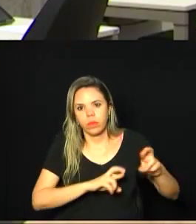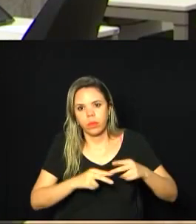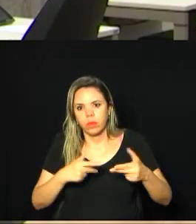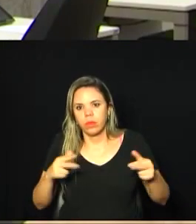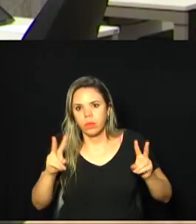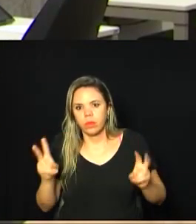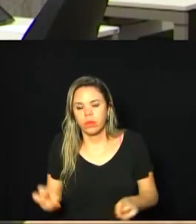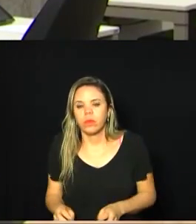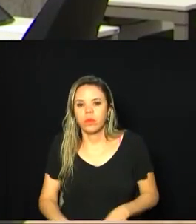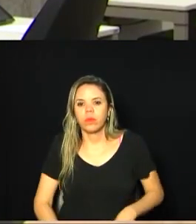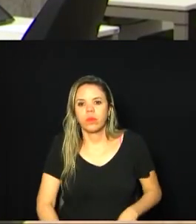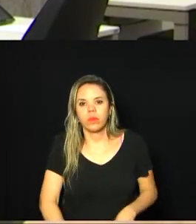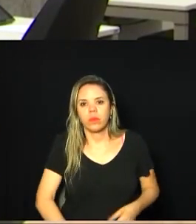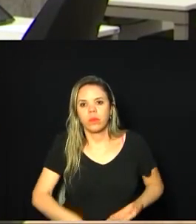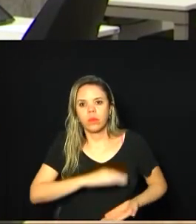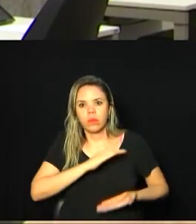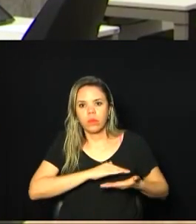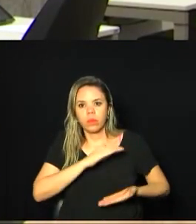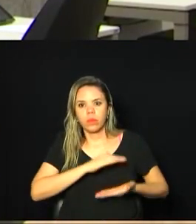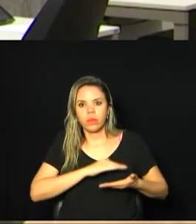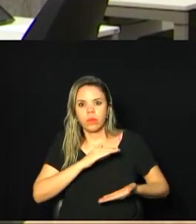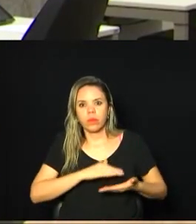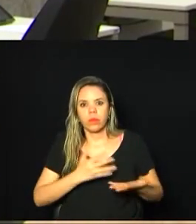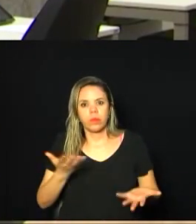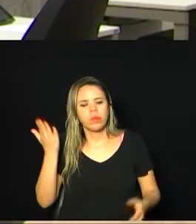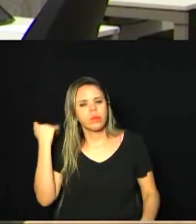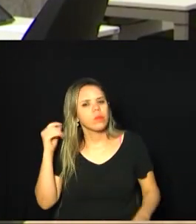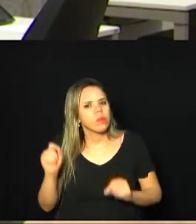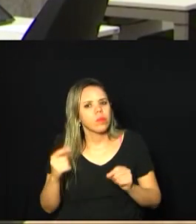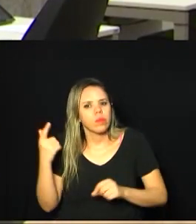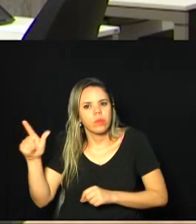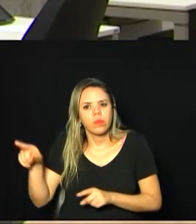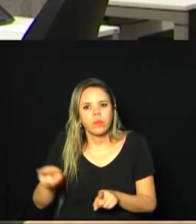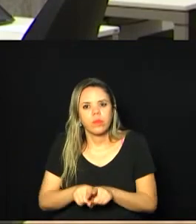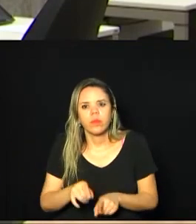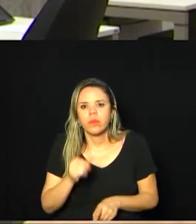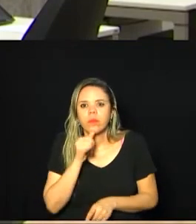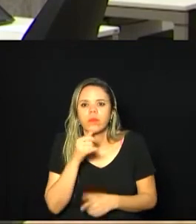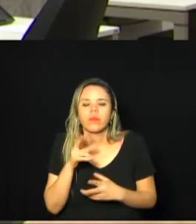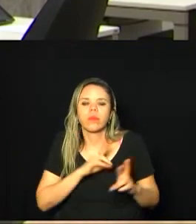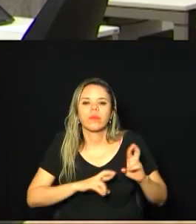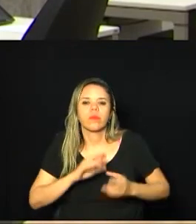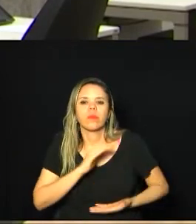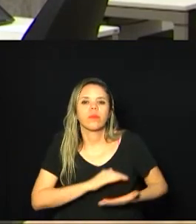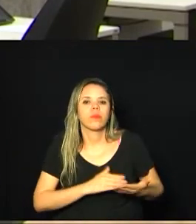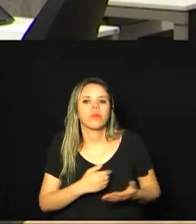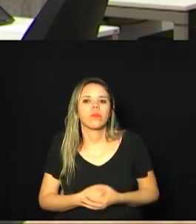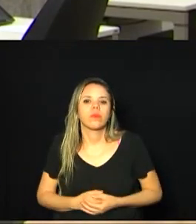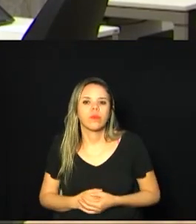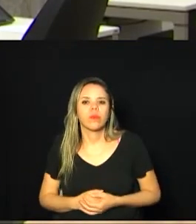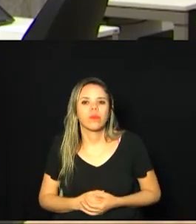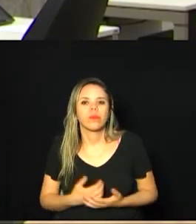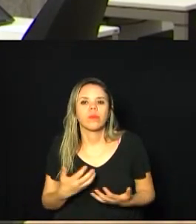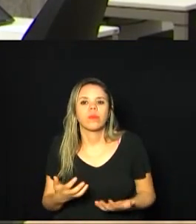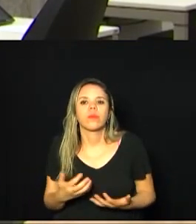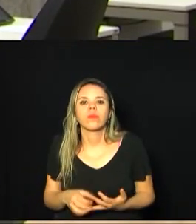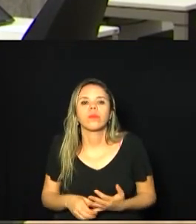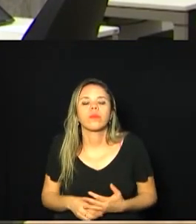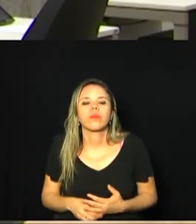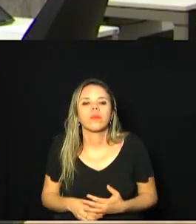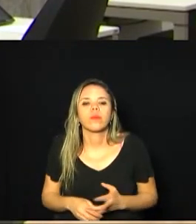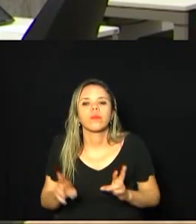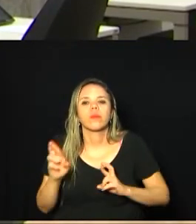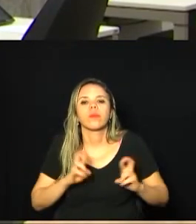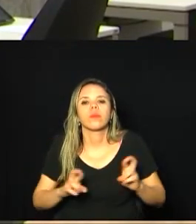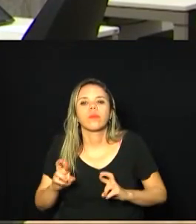Sobretudo exames de mamografia, mas eu quero saber de outros tipos de exame. E então estou querendo